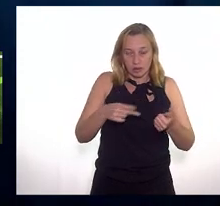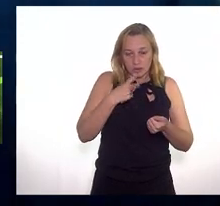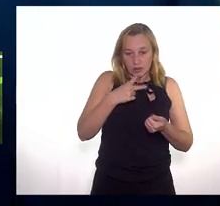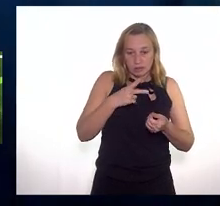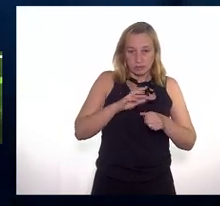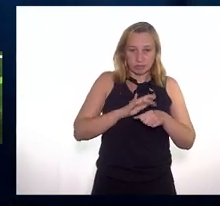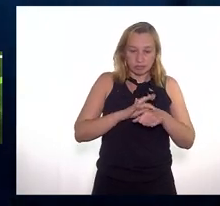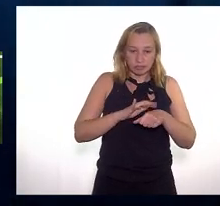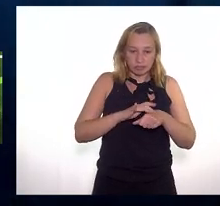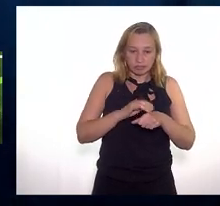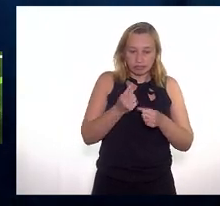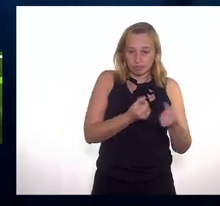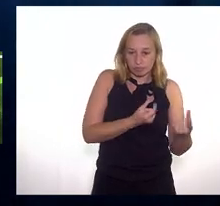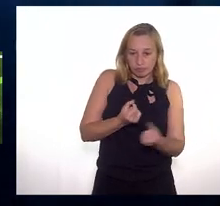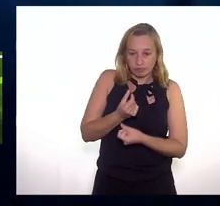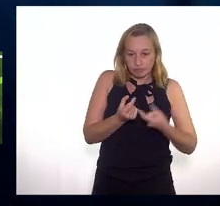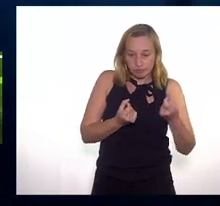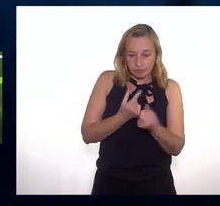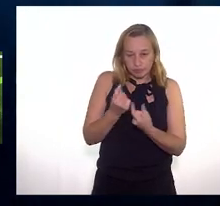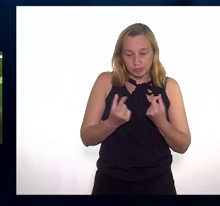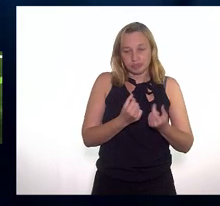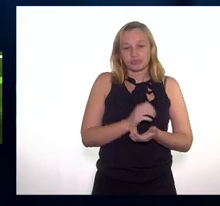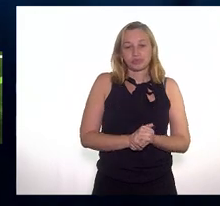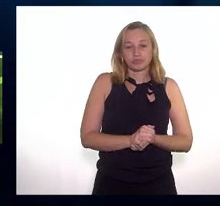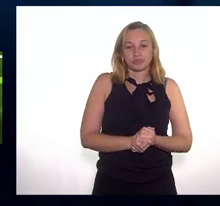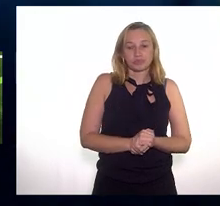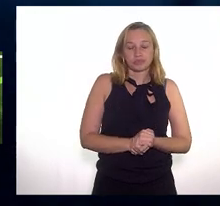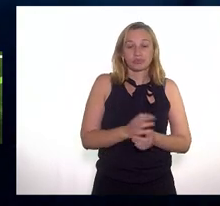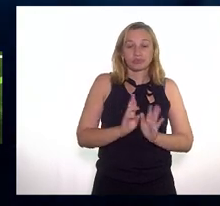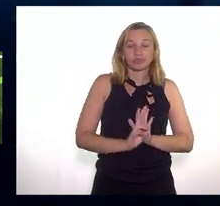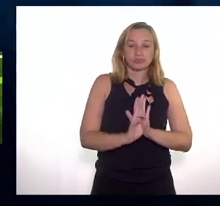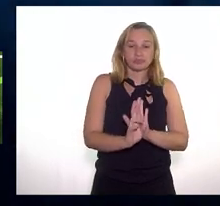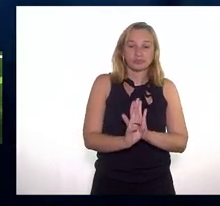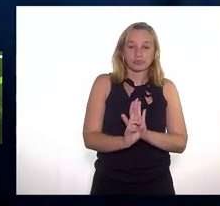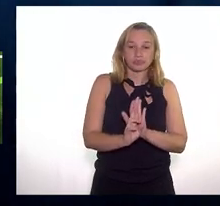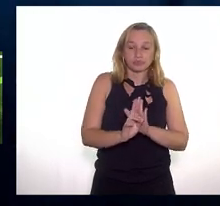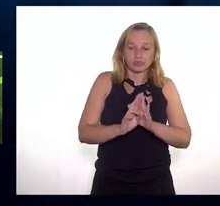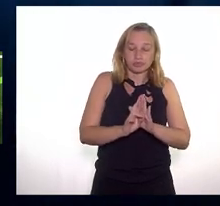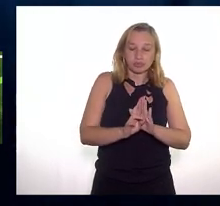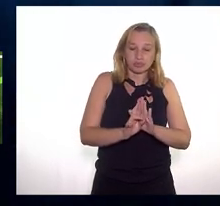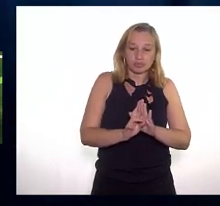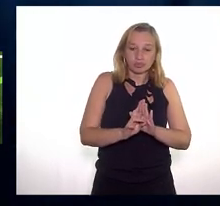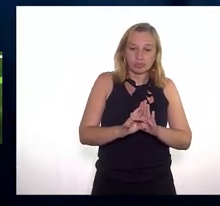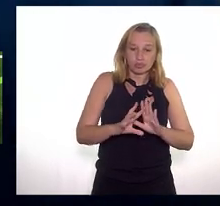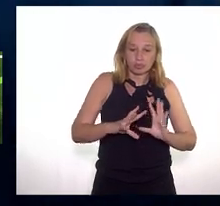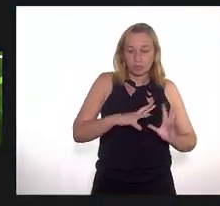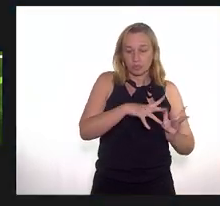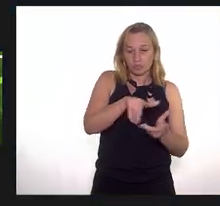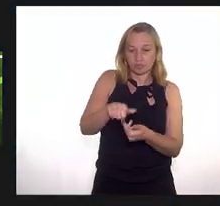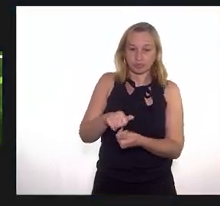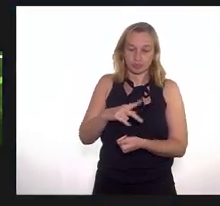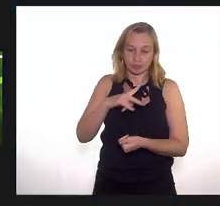raras. As doenças raras, elas representam universos muito particulares aqui